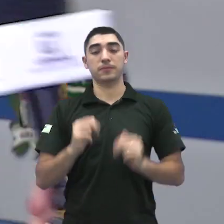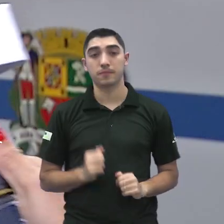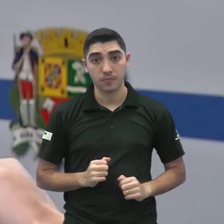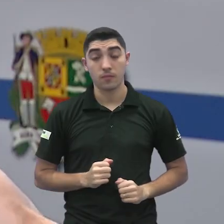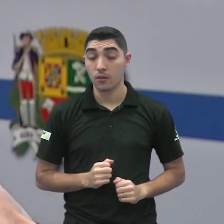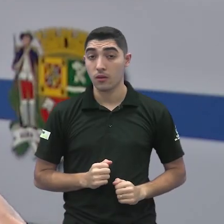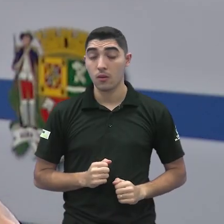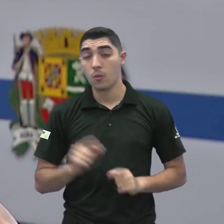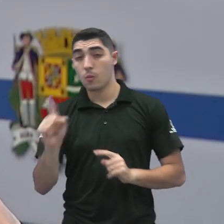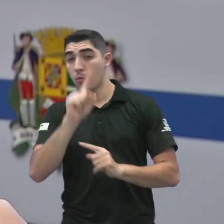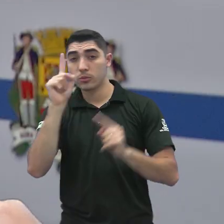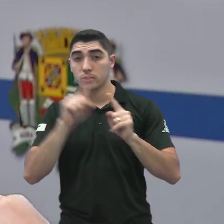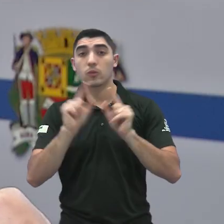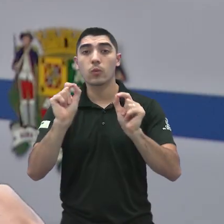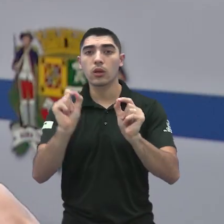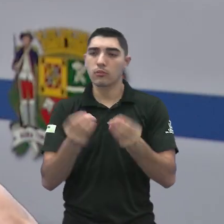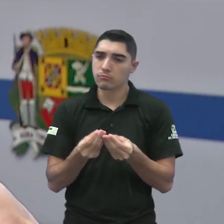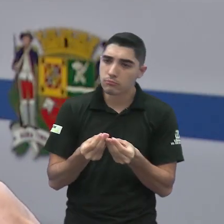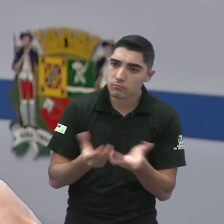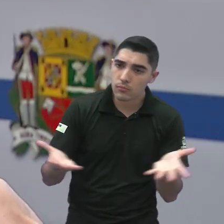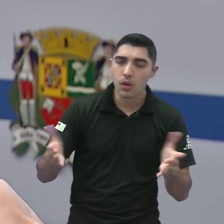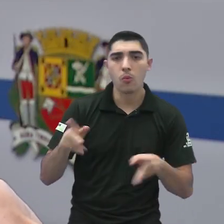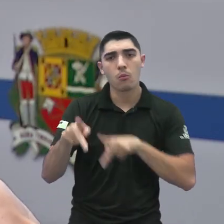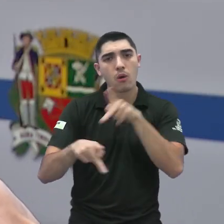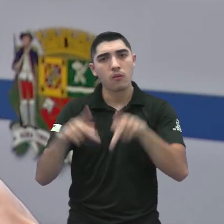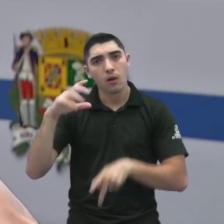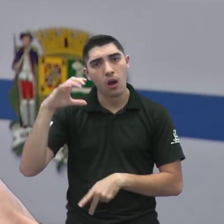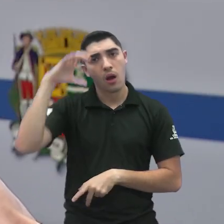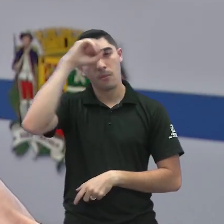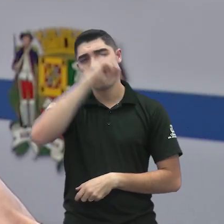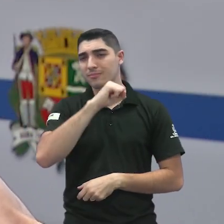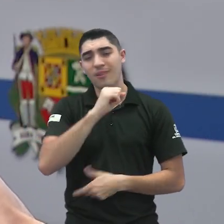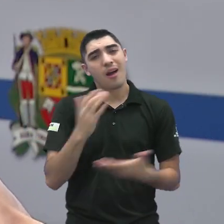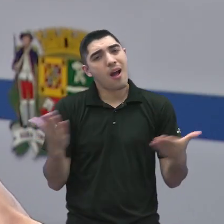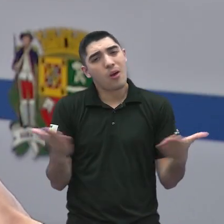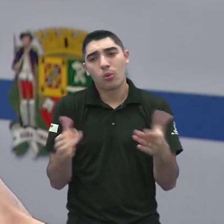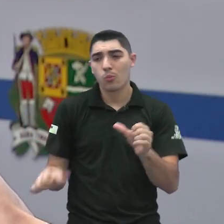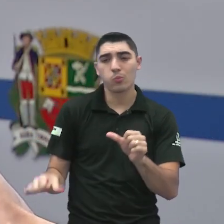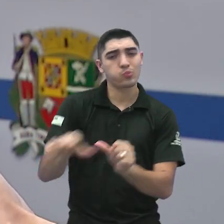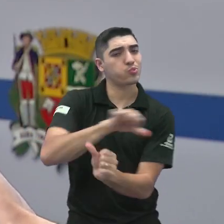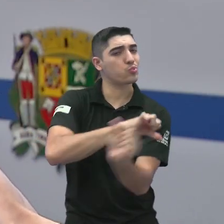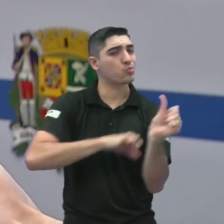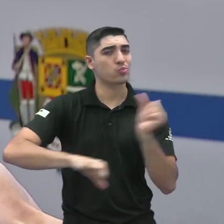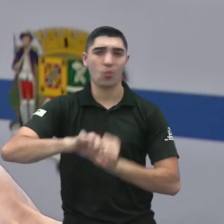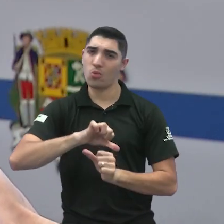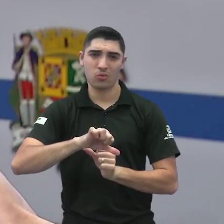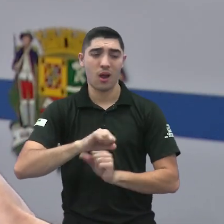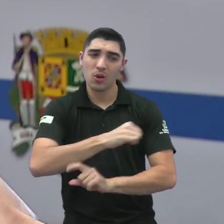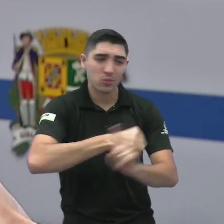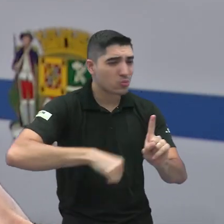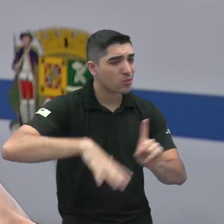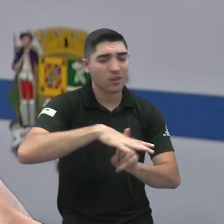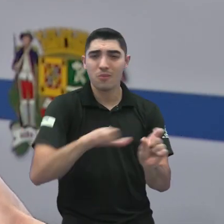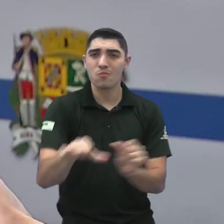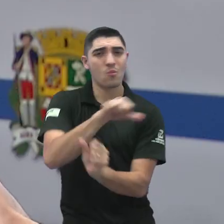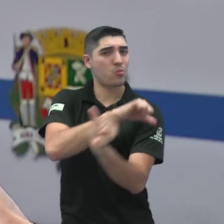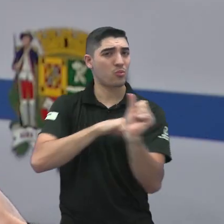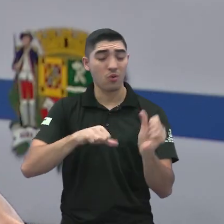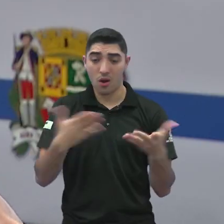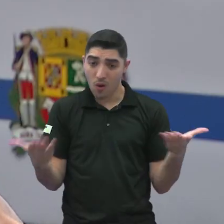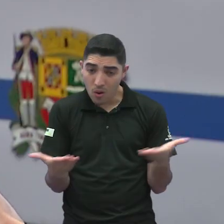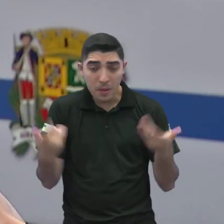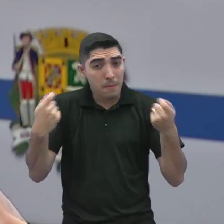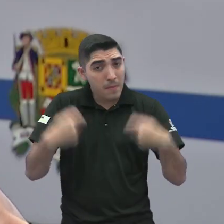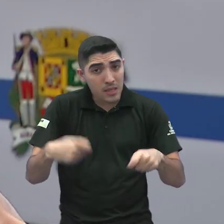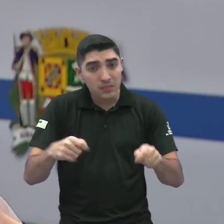ano. A ideia, primeiro, é conscientizar a população que eu acho que esse momento passou. Nós estamos vivendo um outro tipo de sociedade.